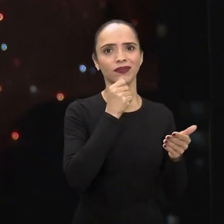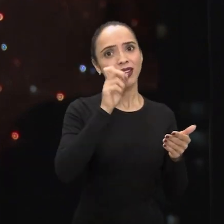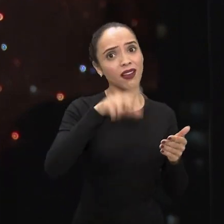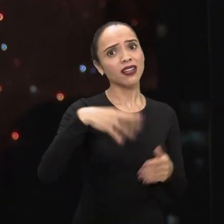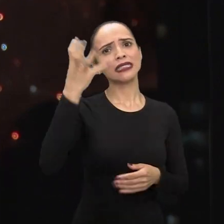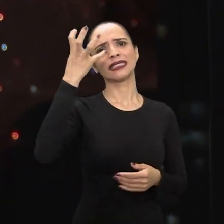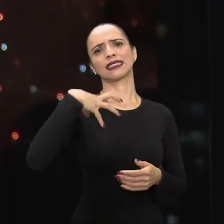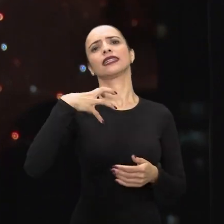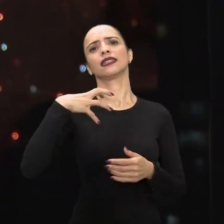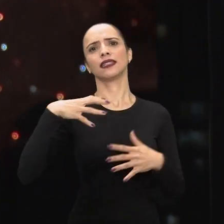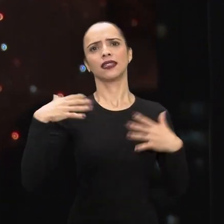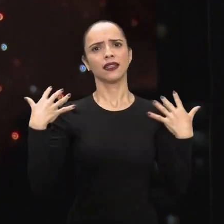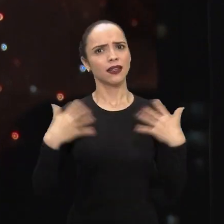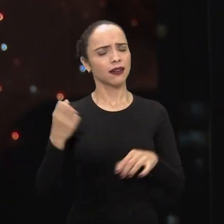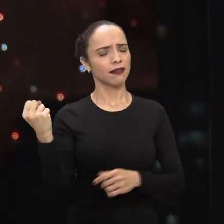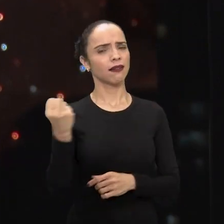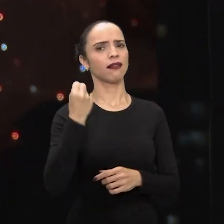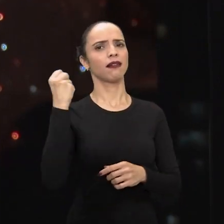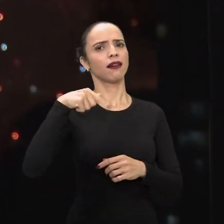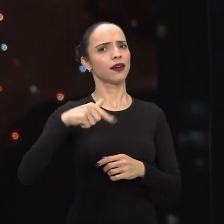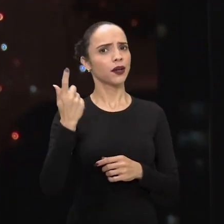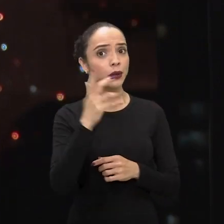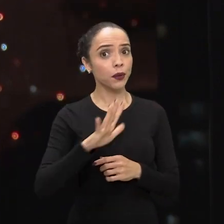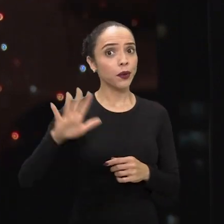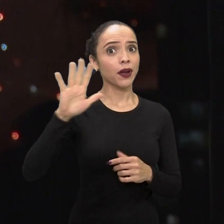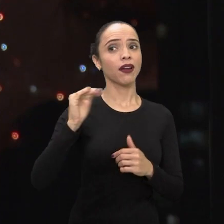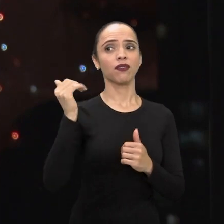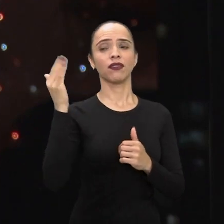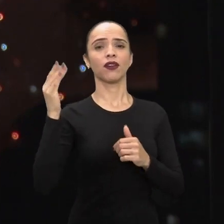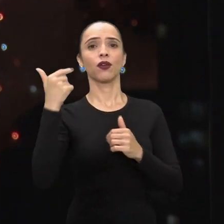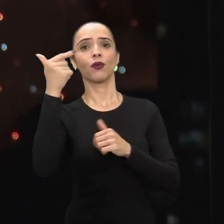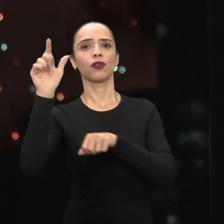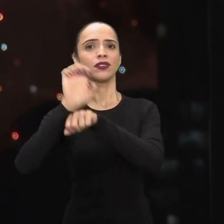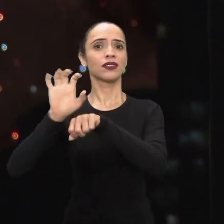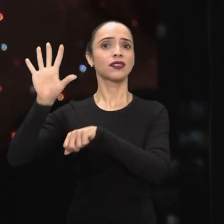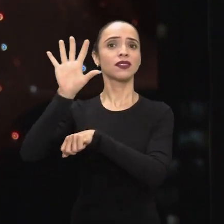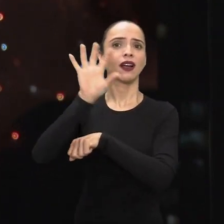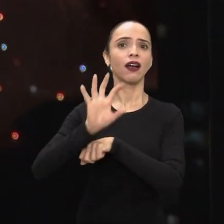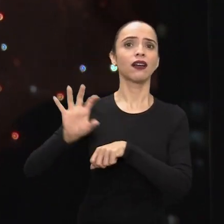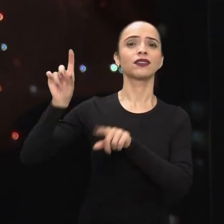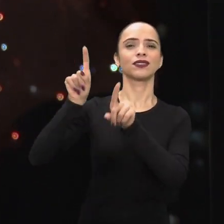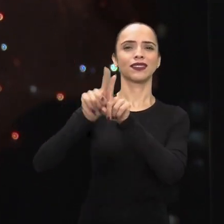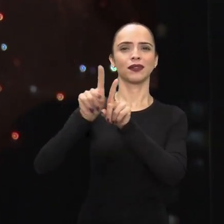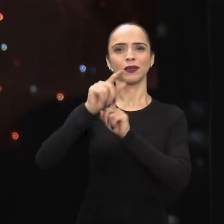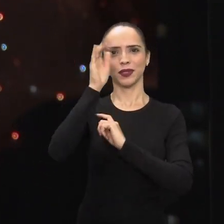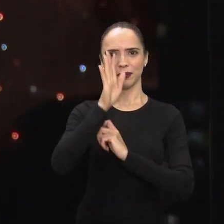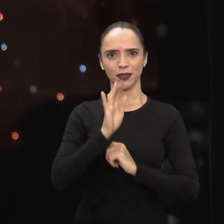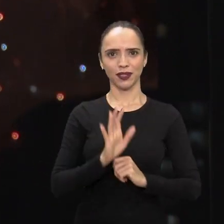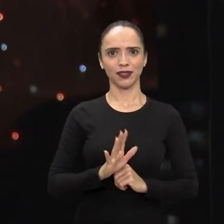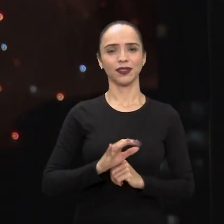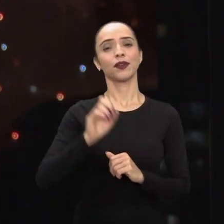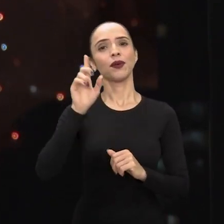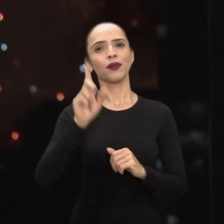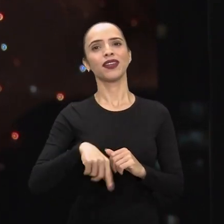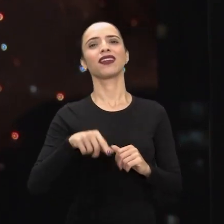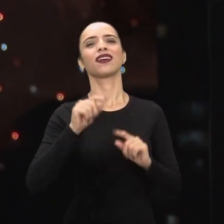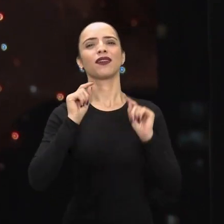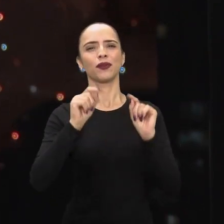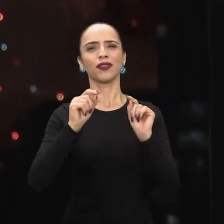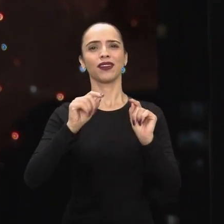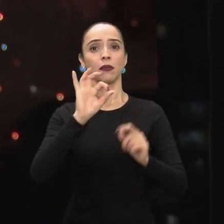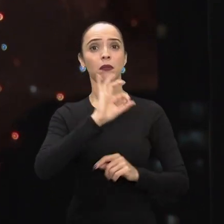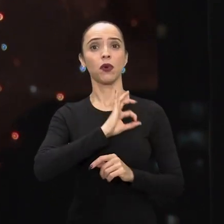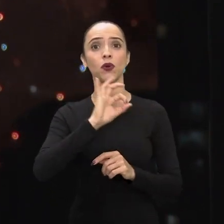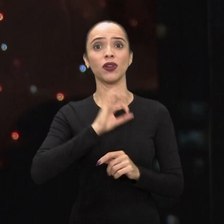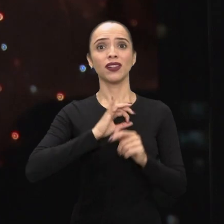essa é uma questão muito séria não só em Goiás como né nos diversos estados brasileiros a questão do adoecimento